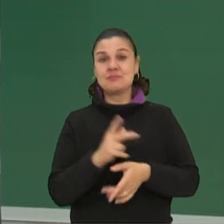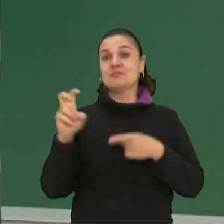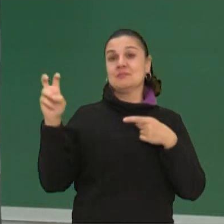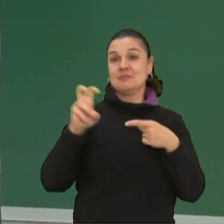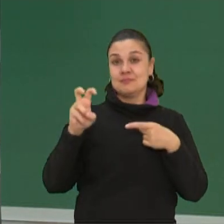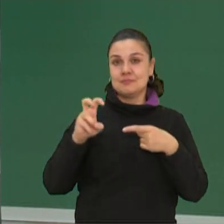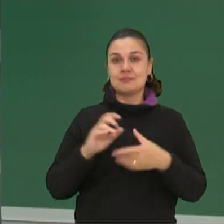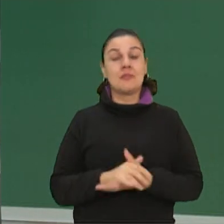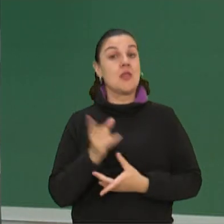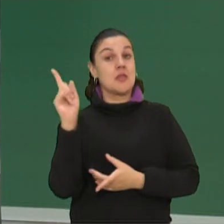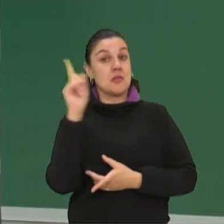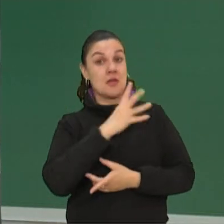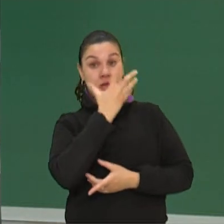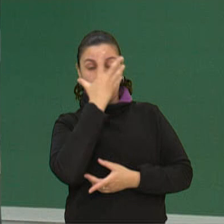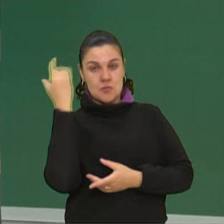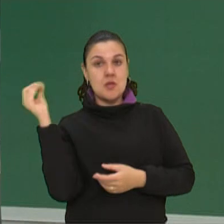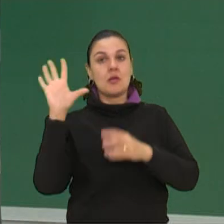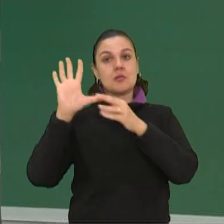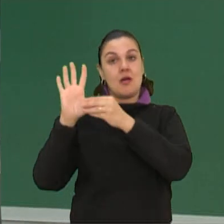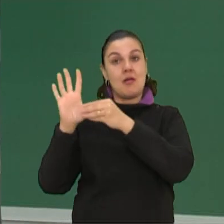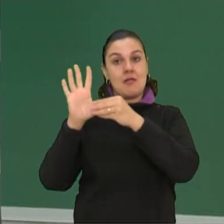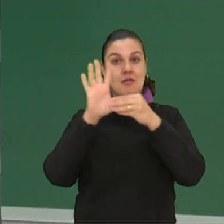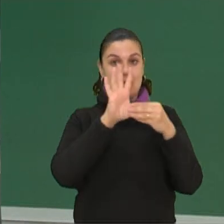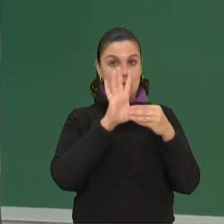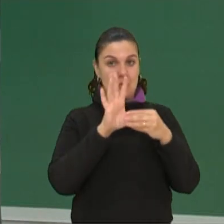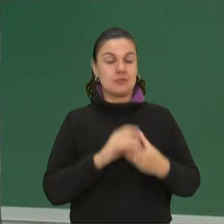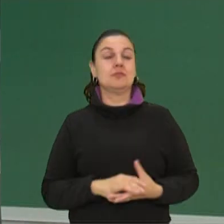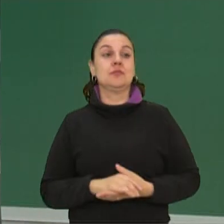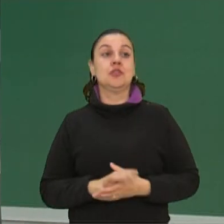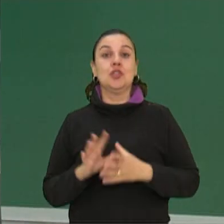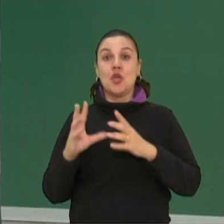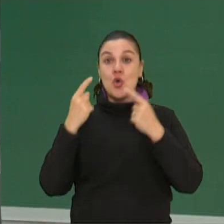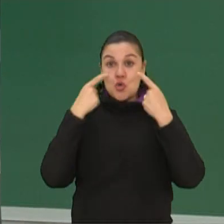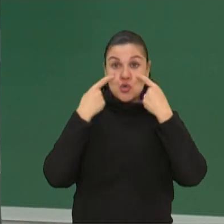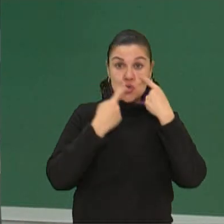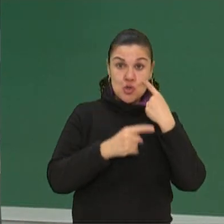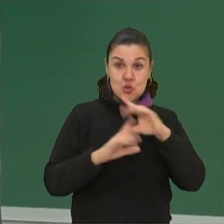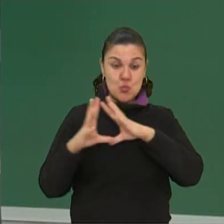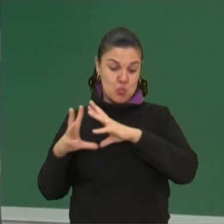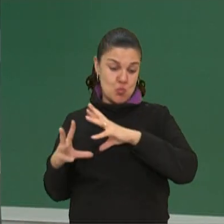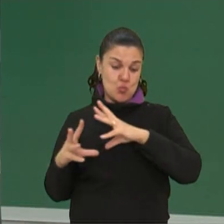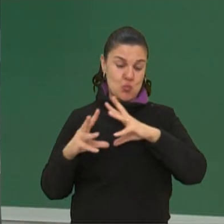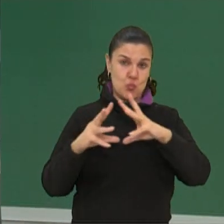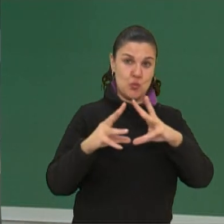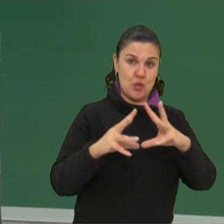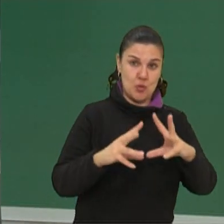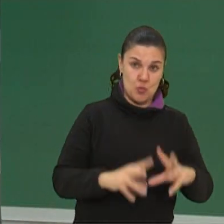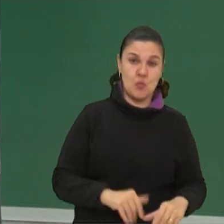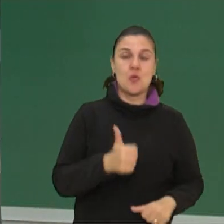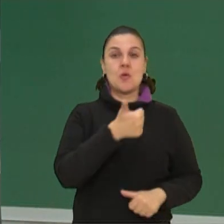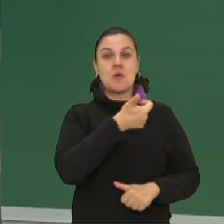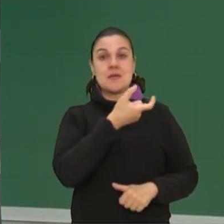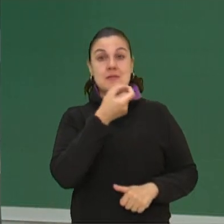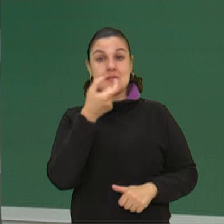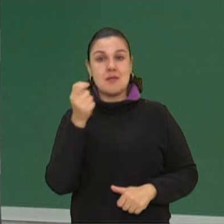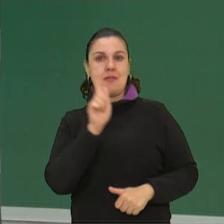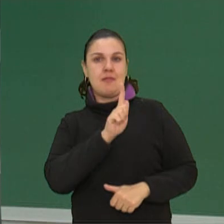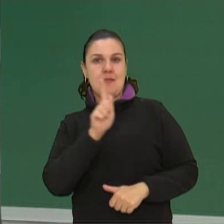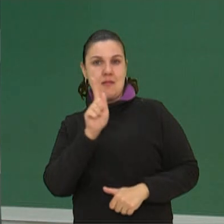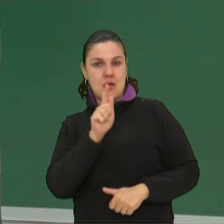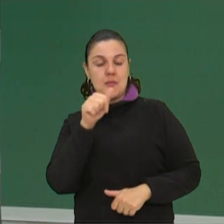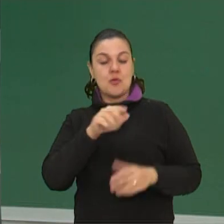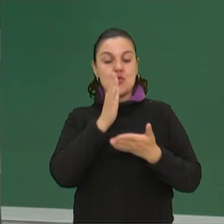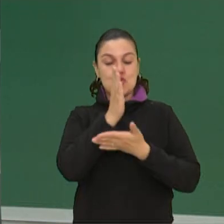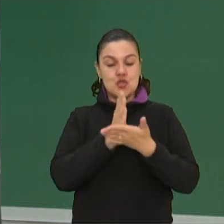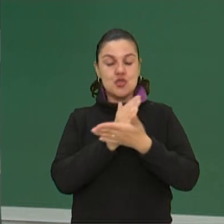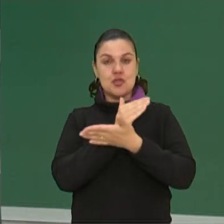imposto. Não esquece, quinta parte. Pegou tudo que você descobriu no ouro no dia. 100 gramas, divide por